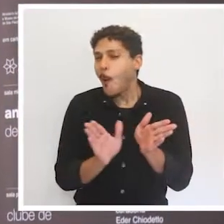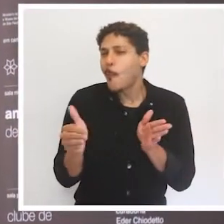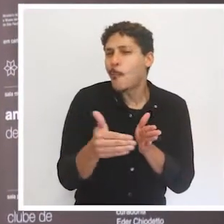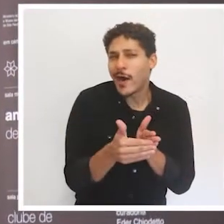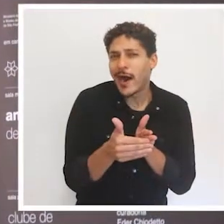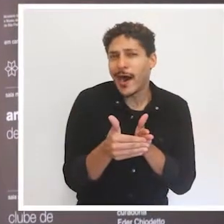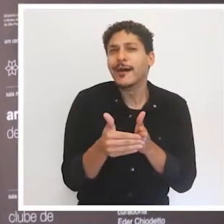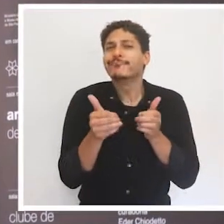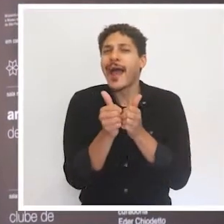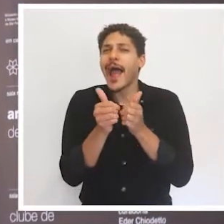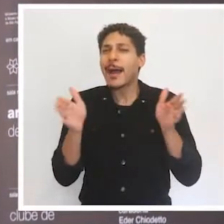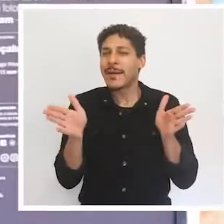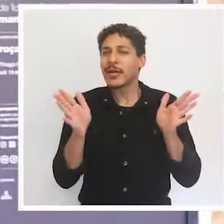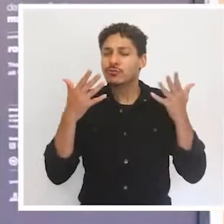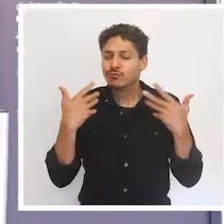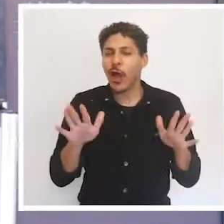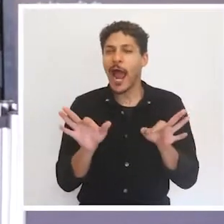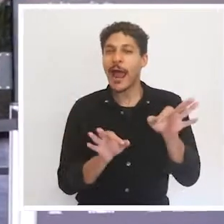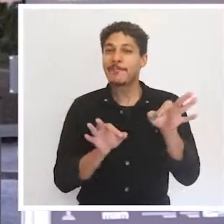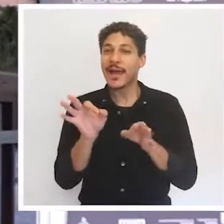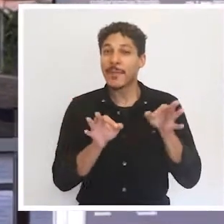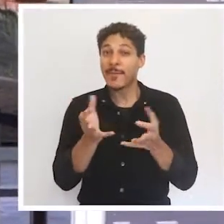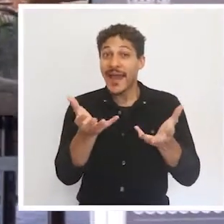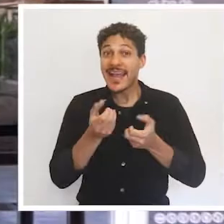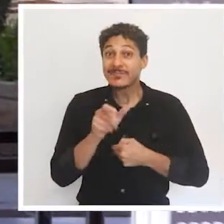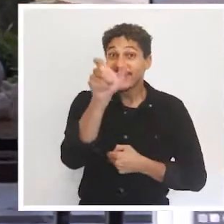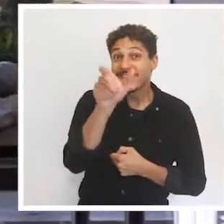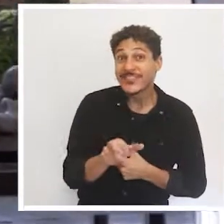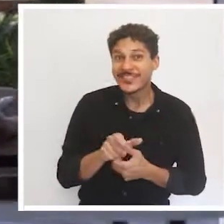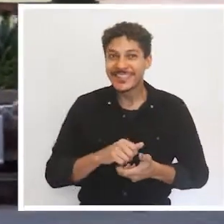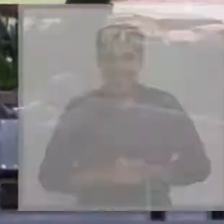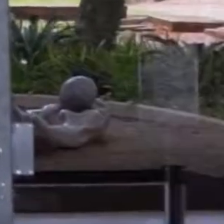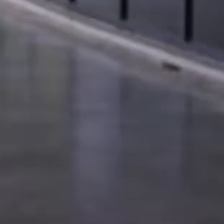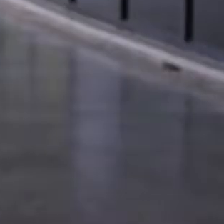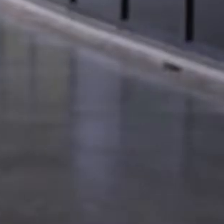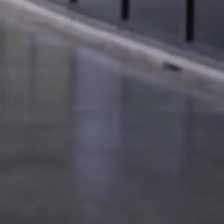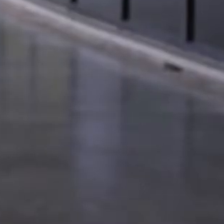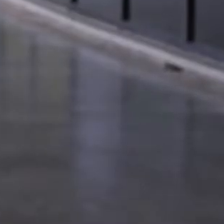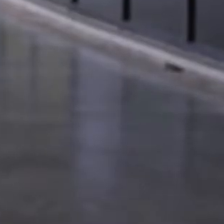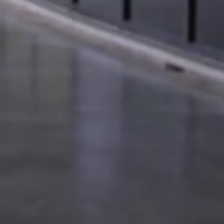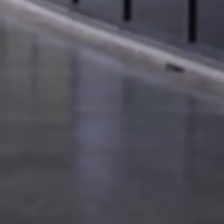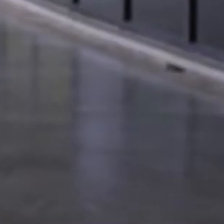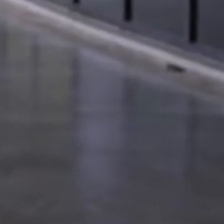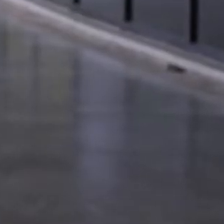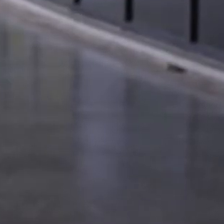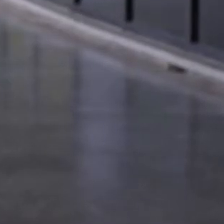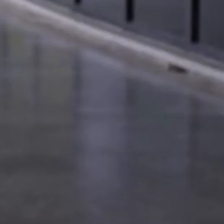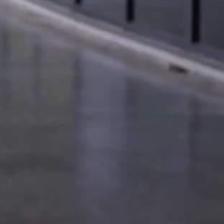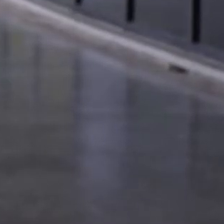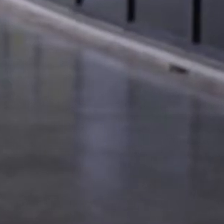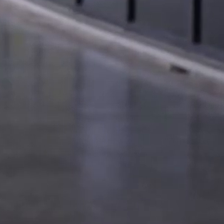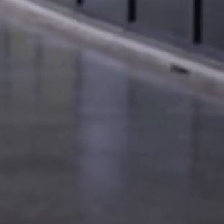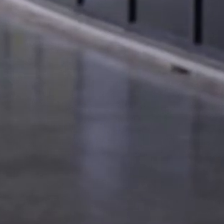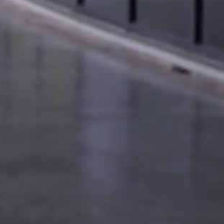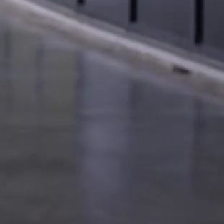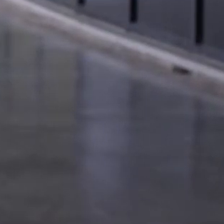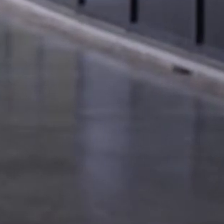O MAN está aberto e está preparado para receber você, seja visitando as novas